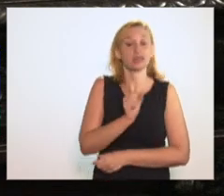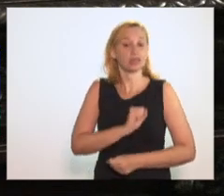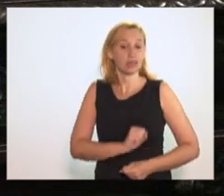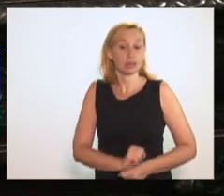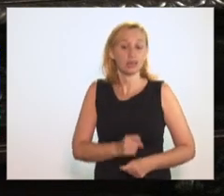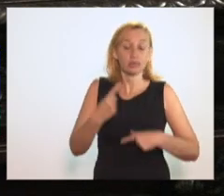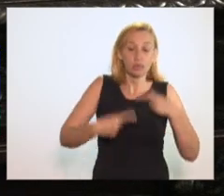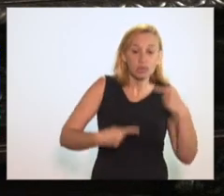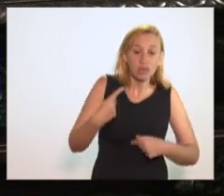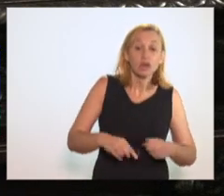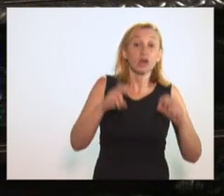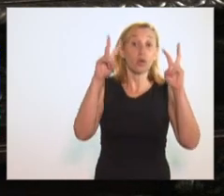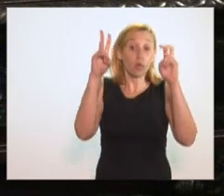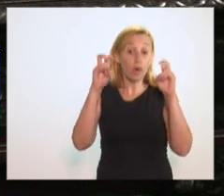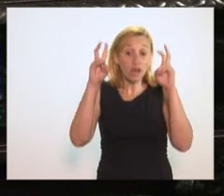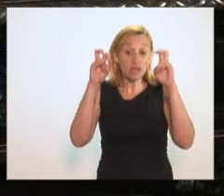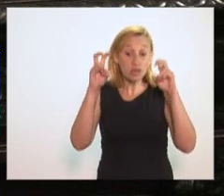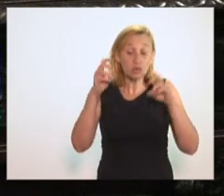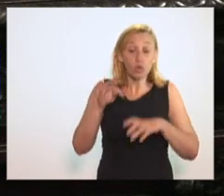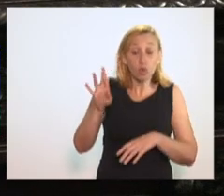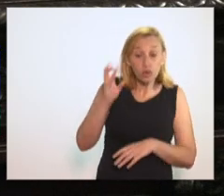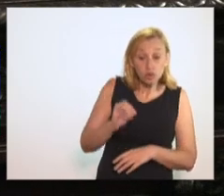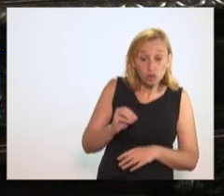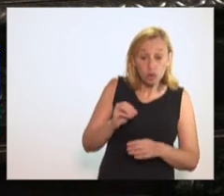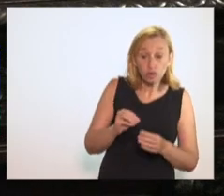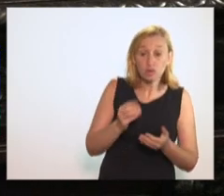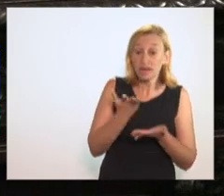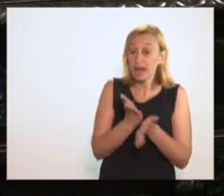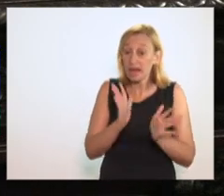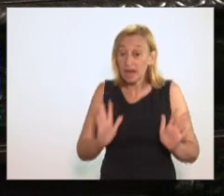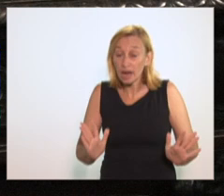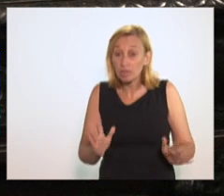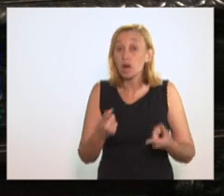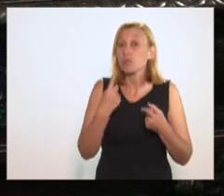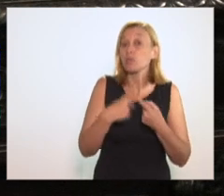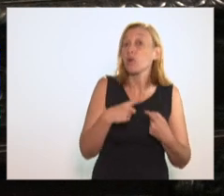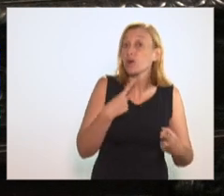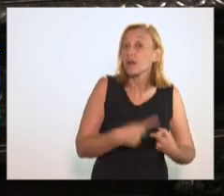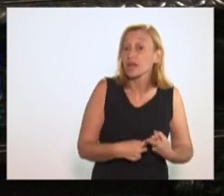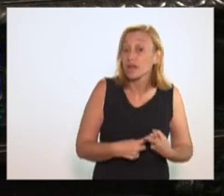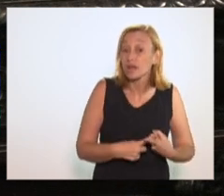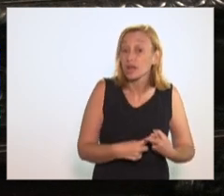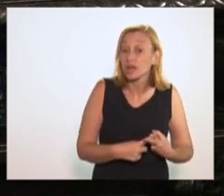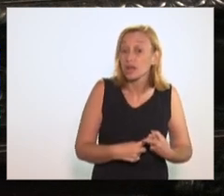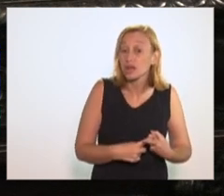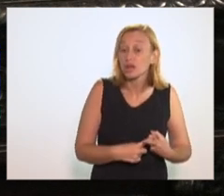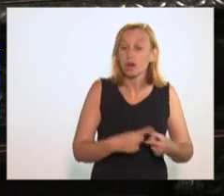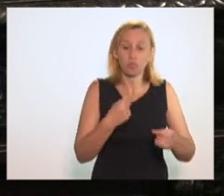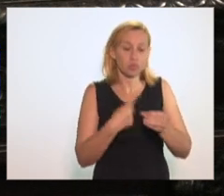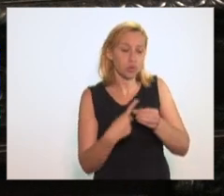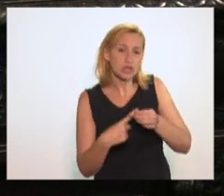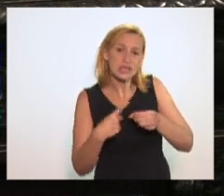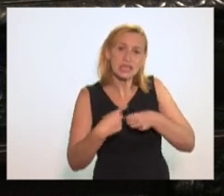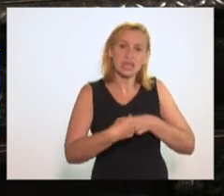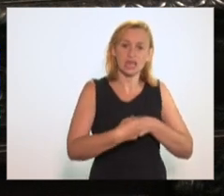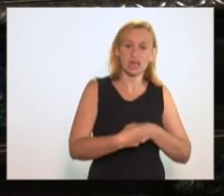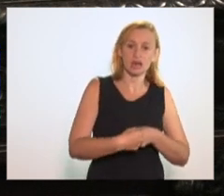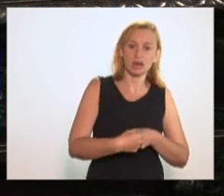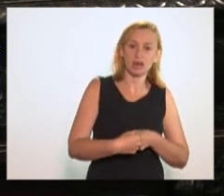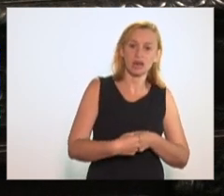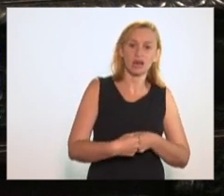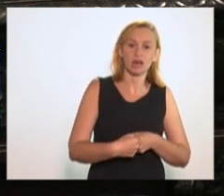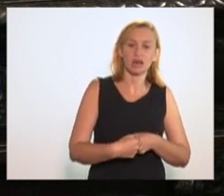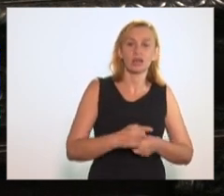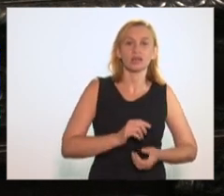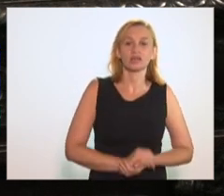questão de quando o consórcio se desfaz, porque municípios passaram a